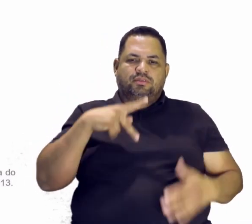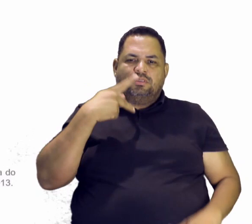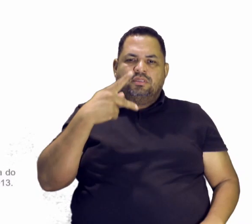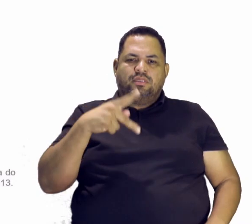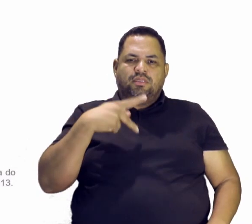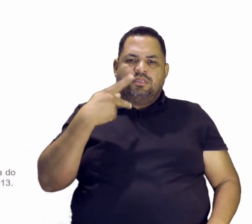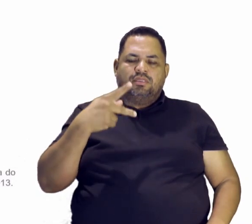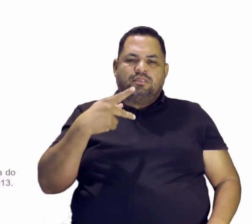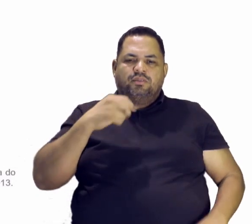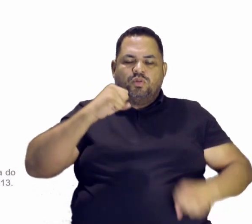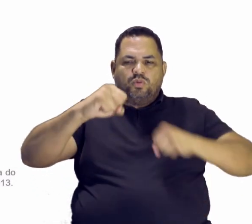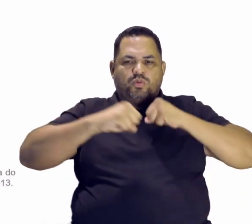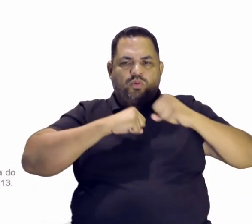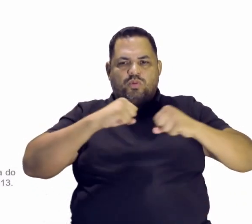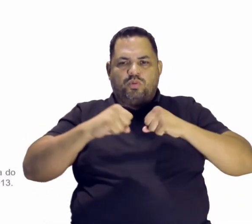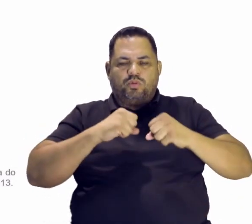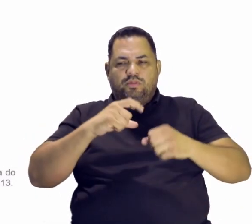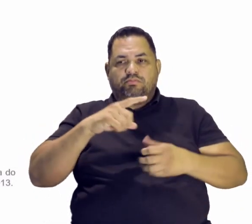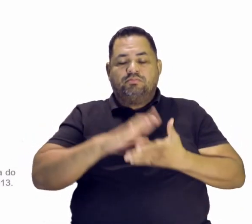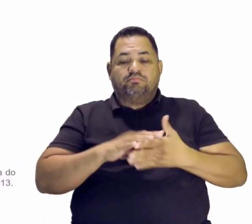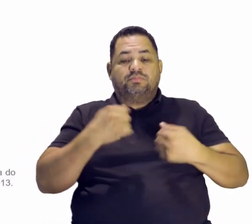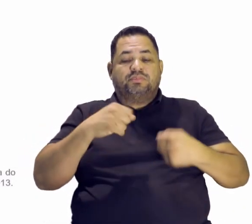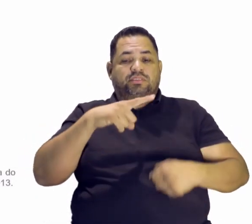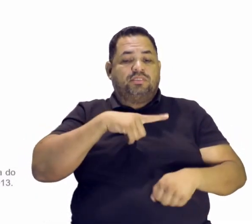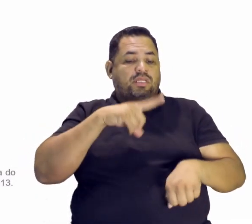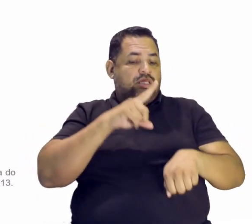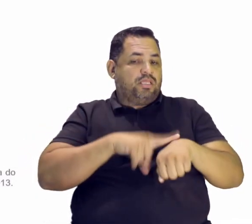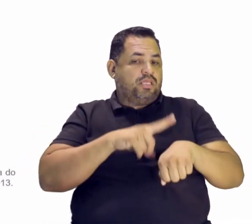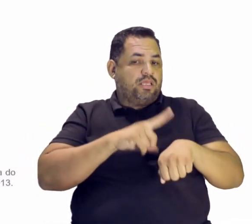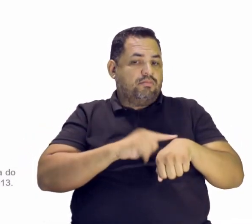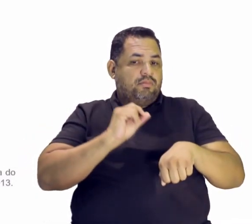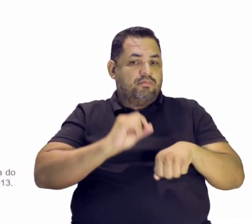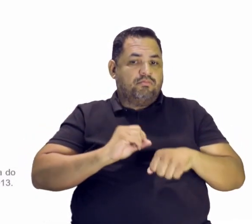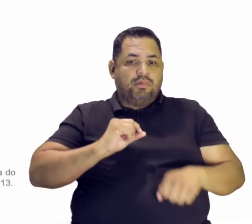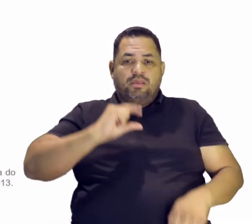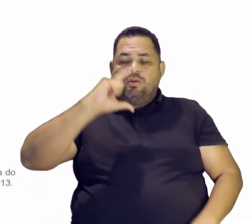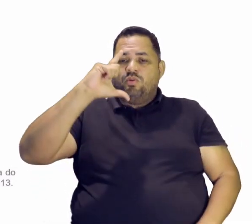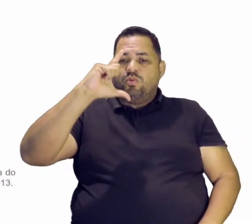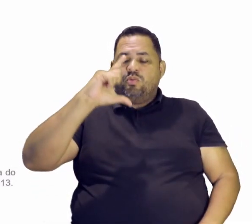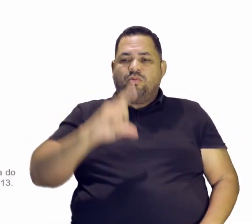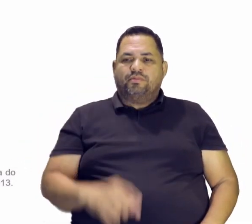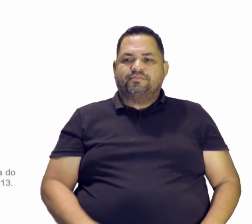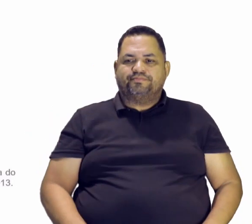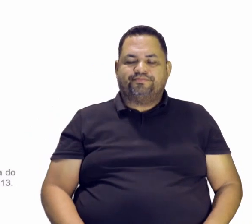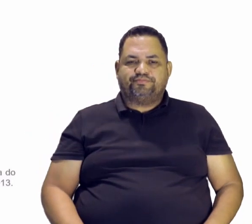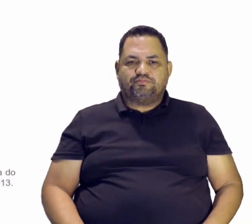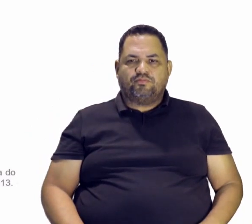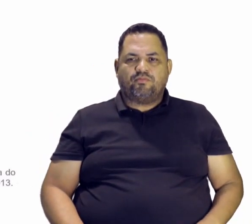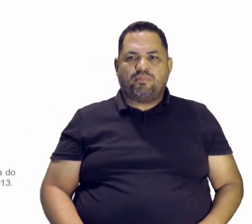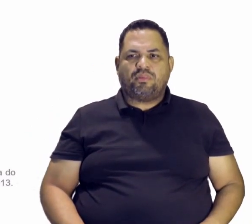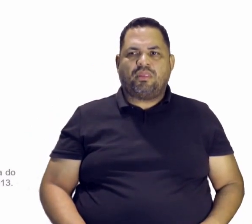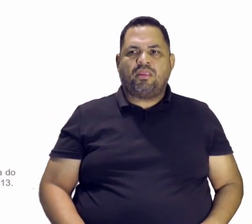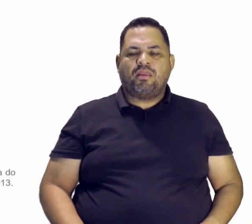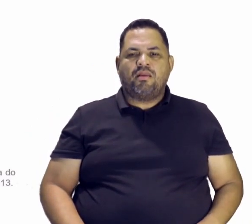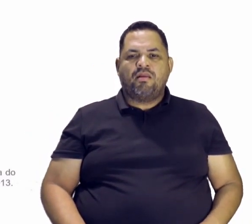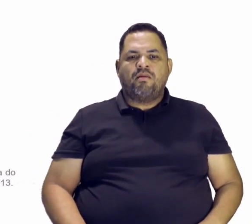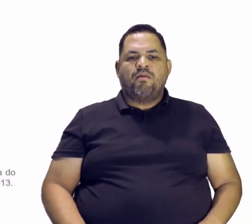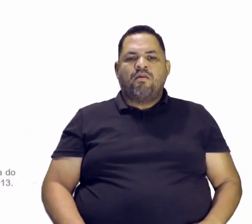de uma corrida que vai exigir mais tempo de mim. E agora eu estou falando aqui, estou falando de corrida de novo, estou demonstrando